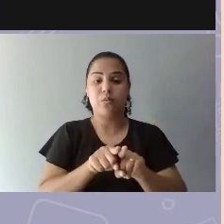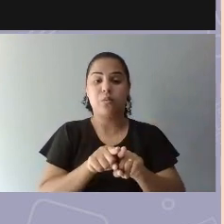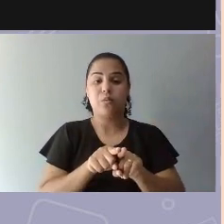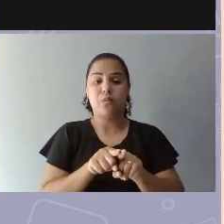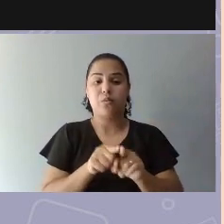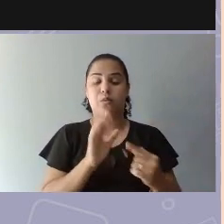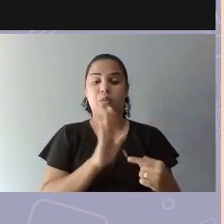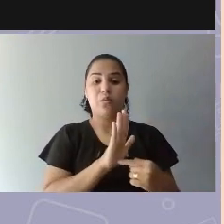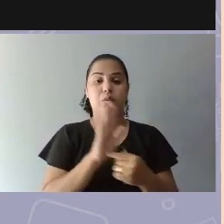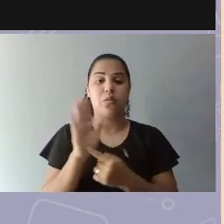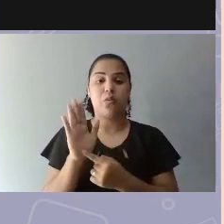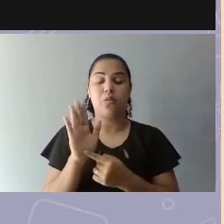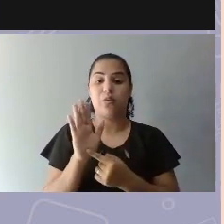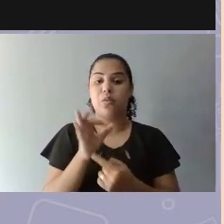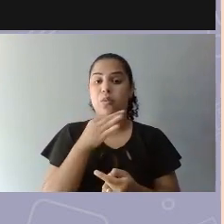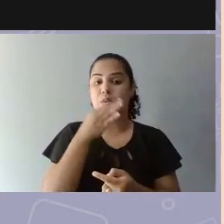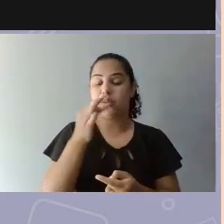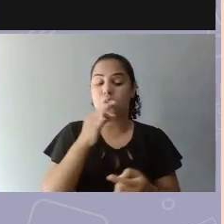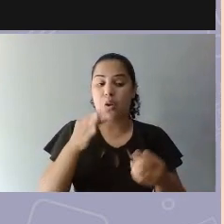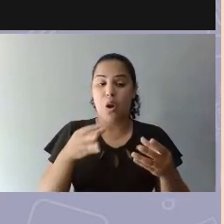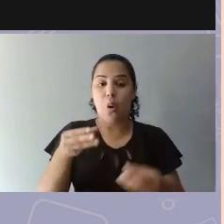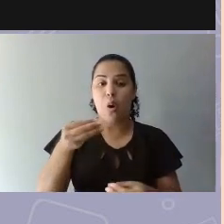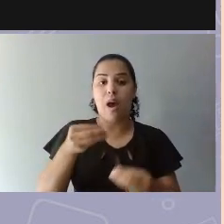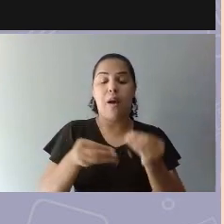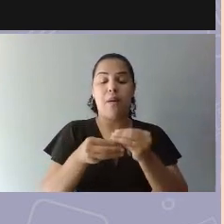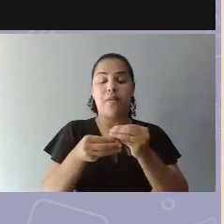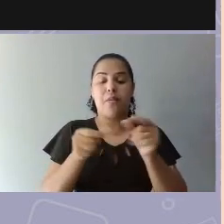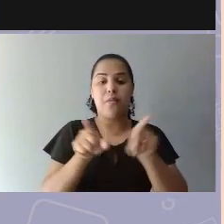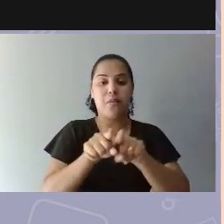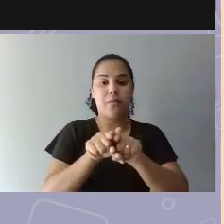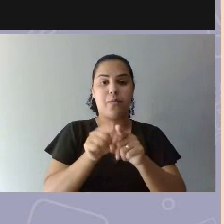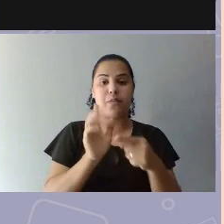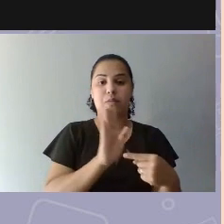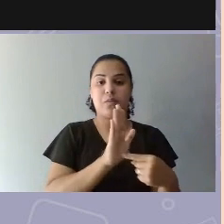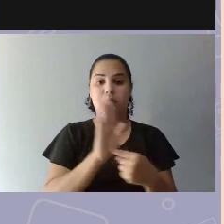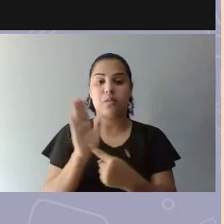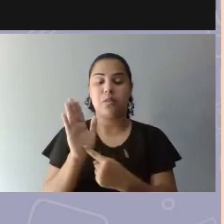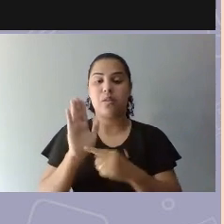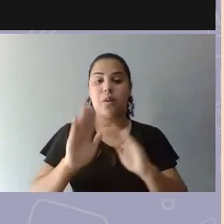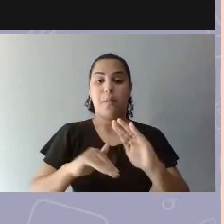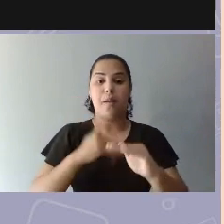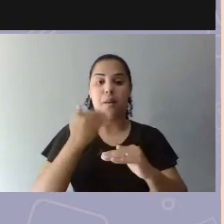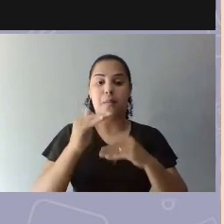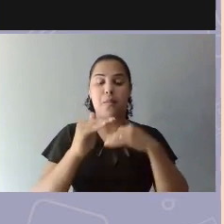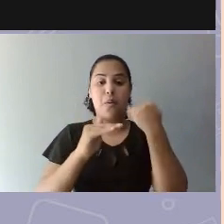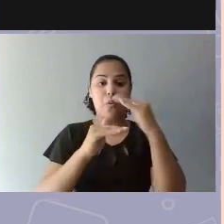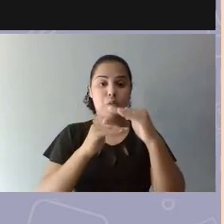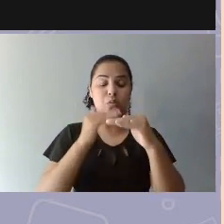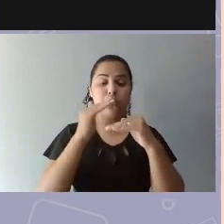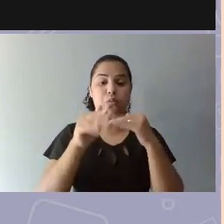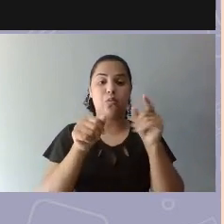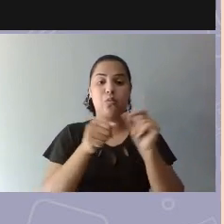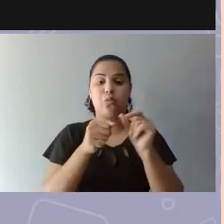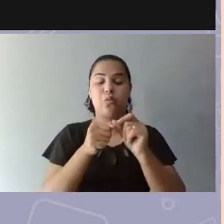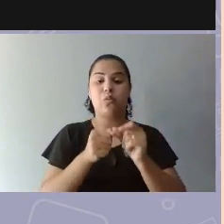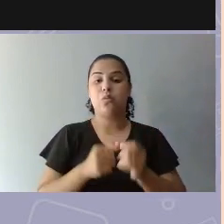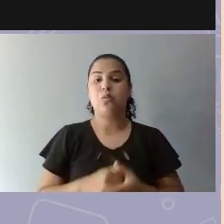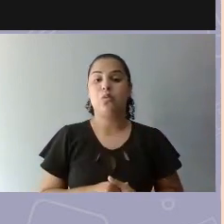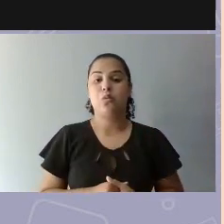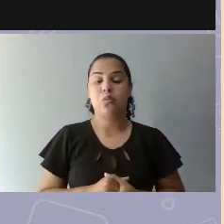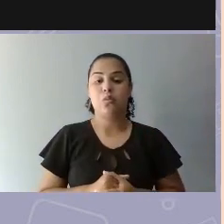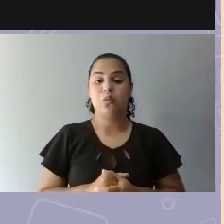acabei de comentar ocorre a fixação do gás carbônico para se produzir a fonte energética que vai ser no caso das plantas o amido